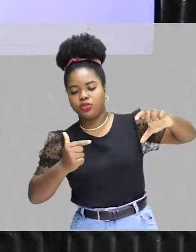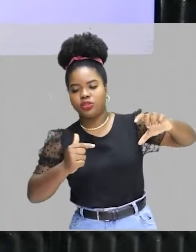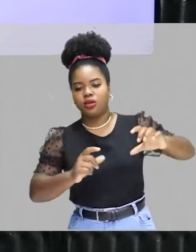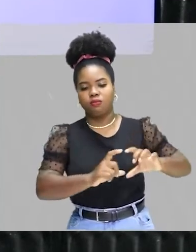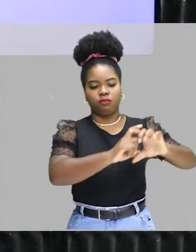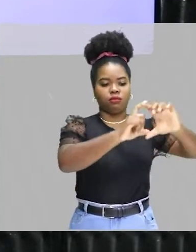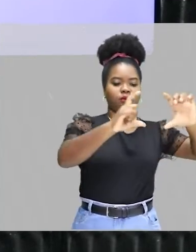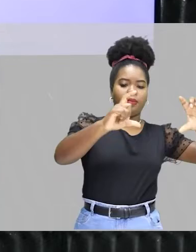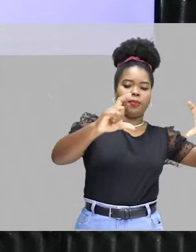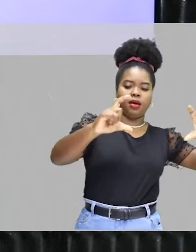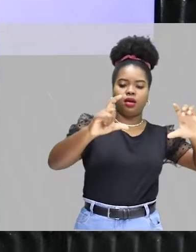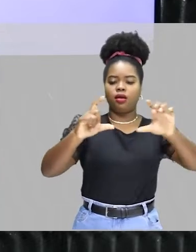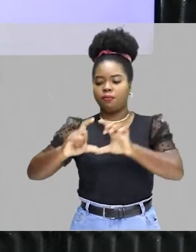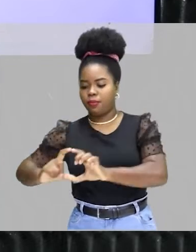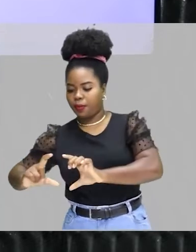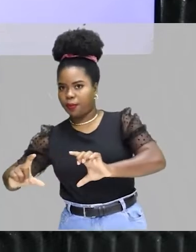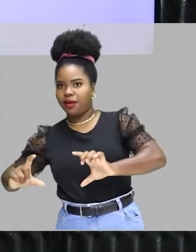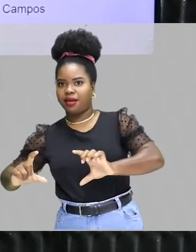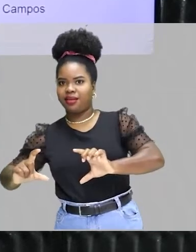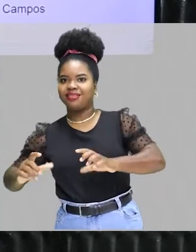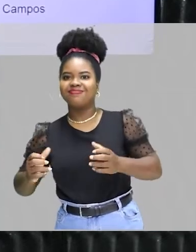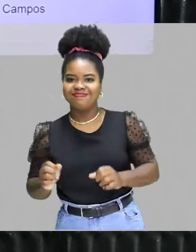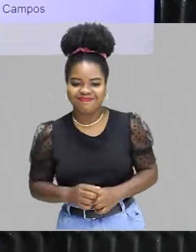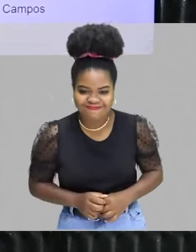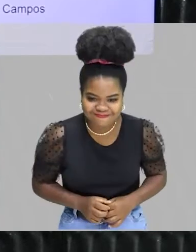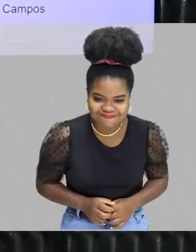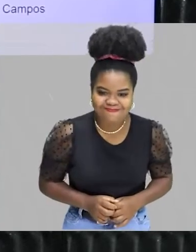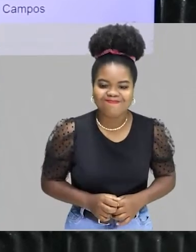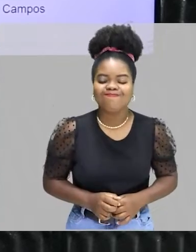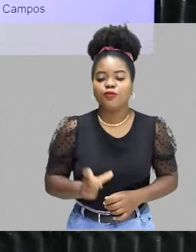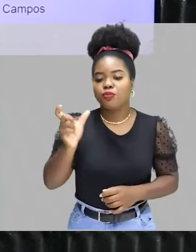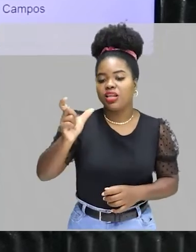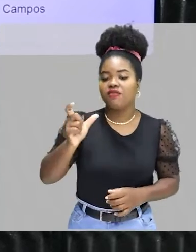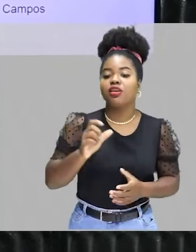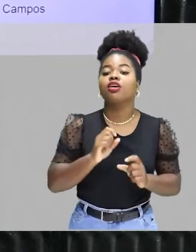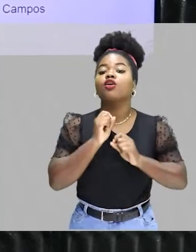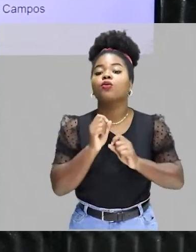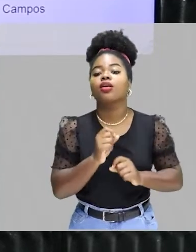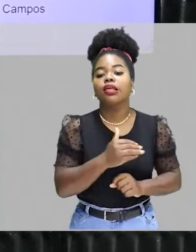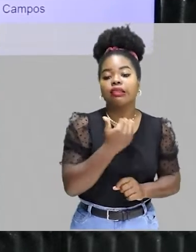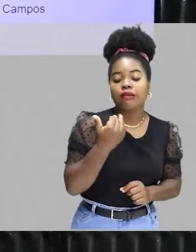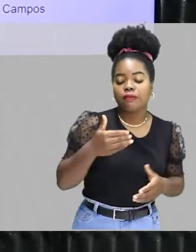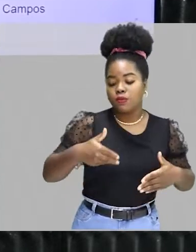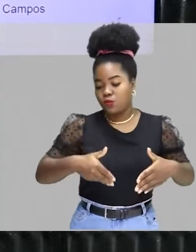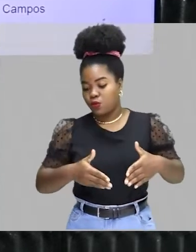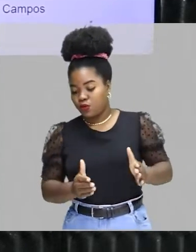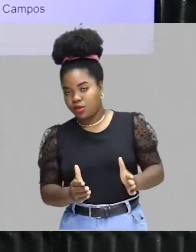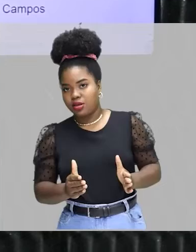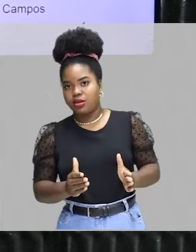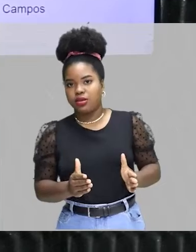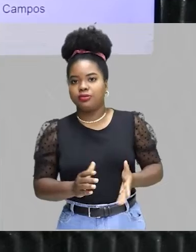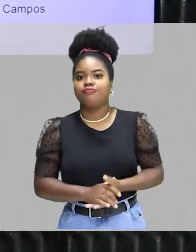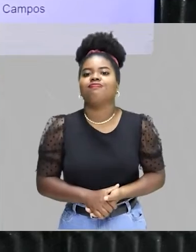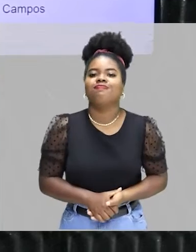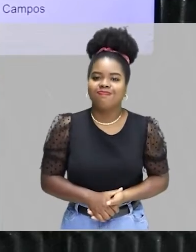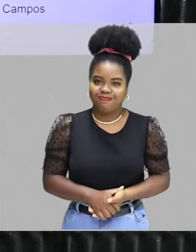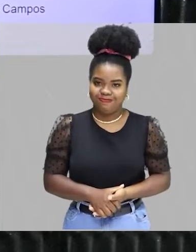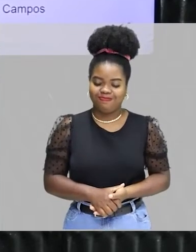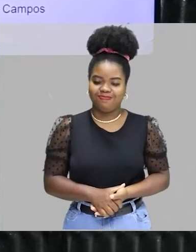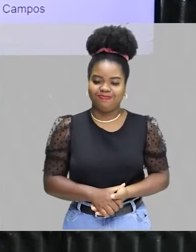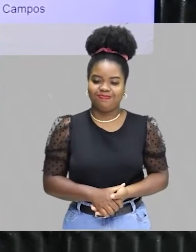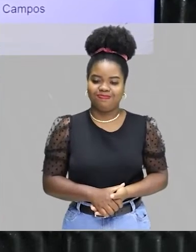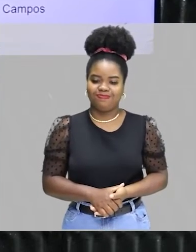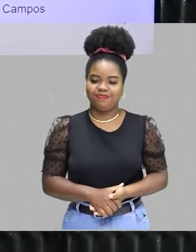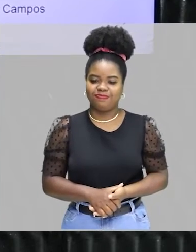palavra nascer e morrer, destino de todos, quem nasce. Só morre quem está vivo, minha avó dizia isso.